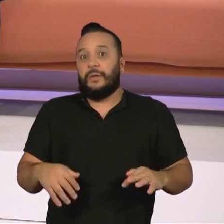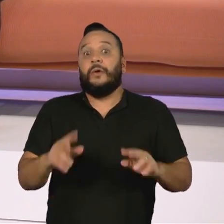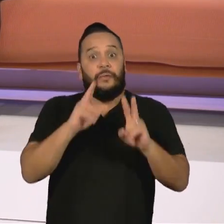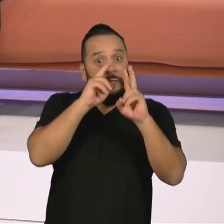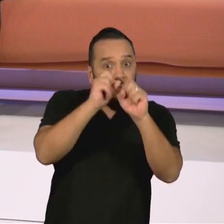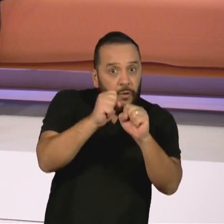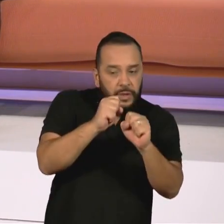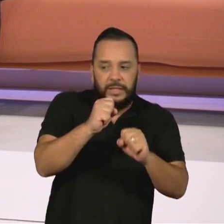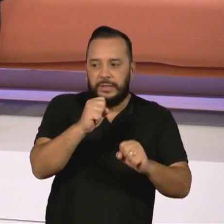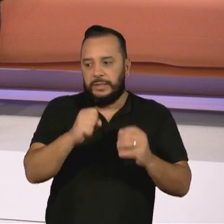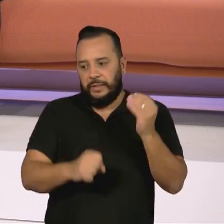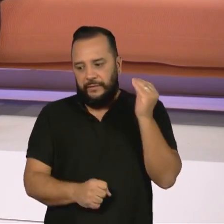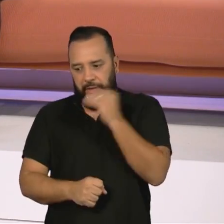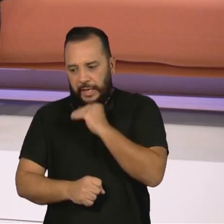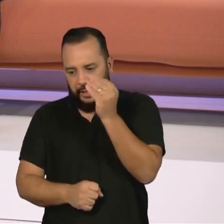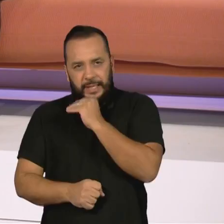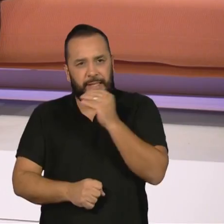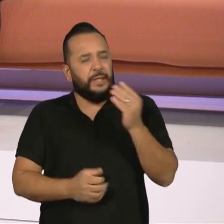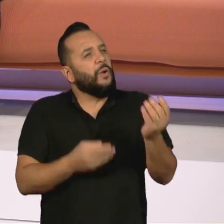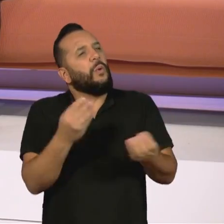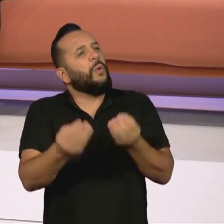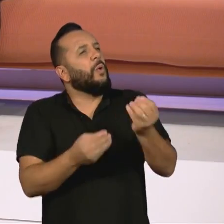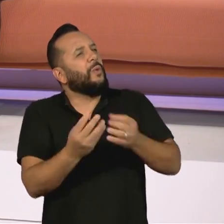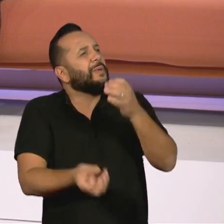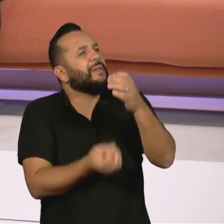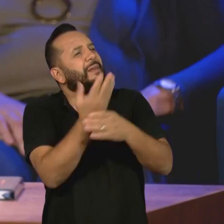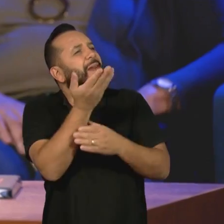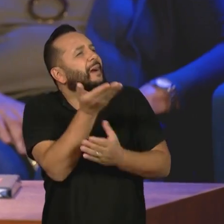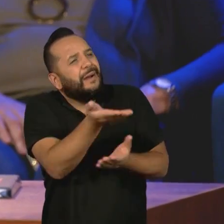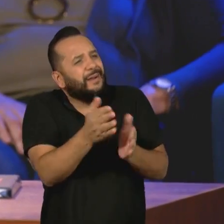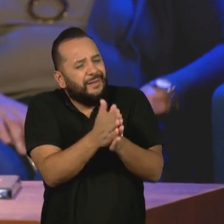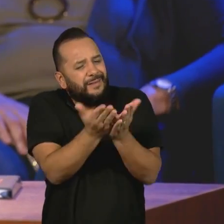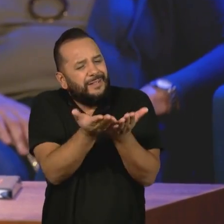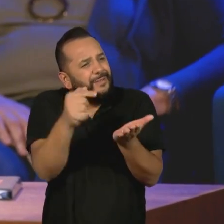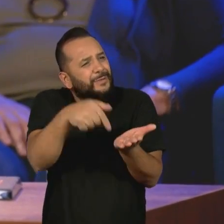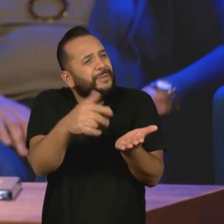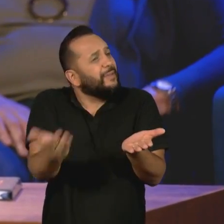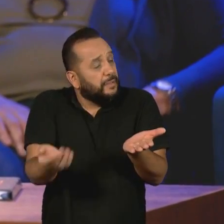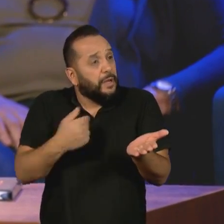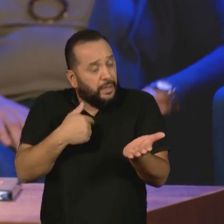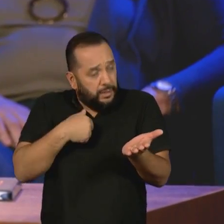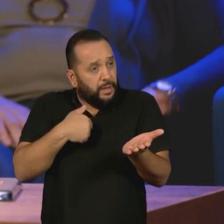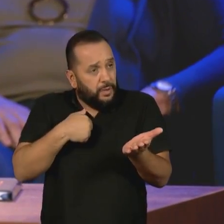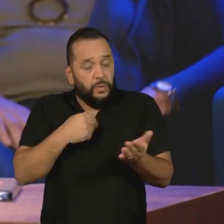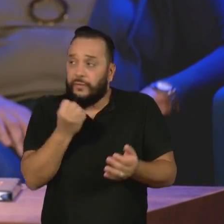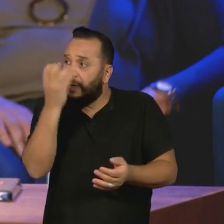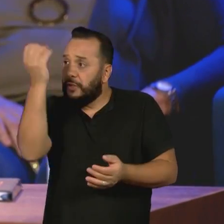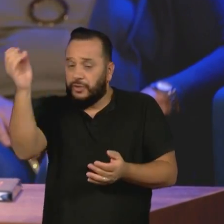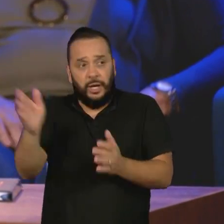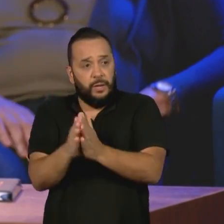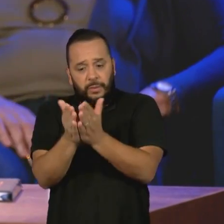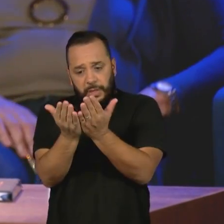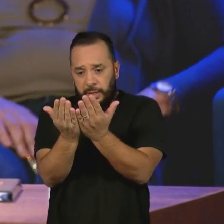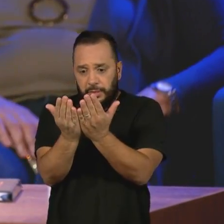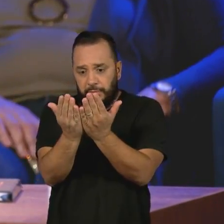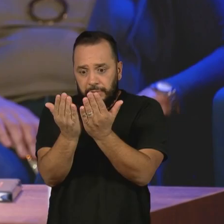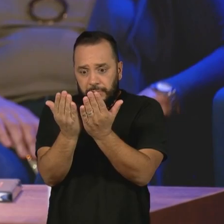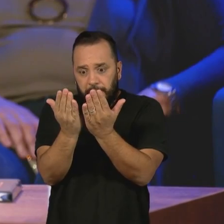de fragilidade. Como é que foi o processo dessa... Eu fui lendo, eu estava indo viajar, eu fiquei